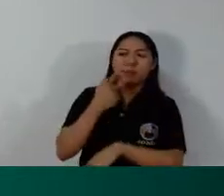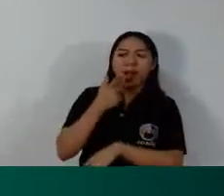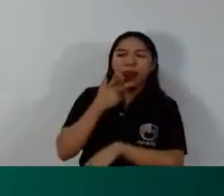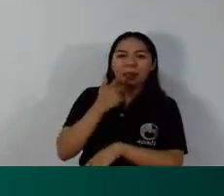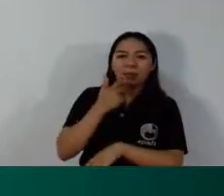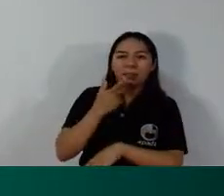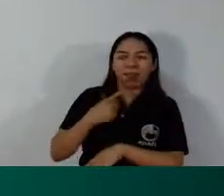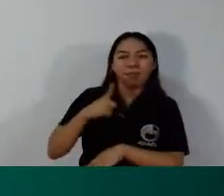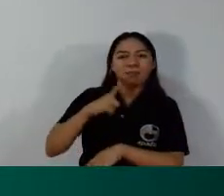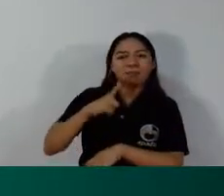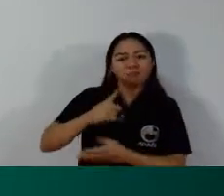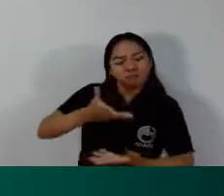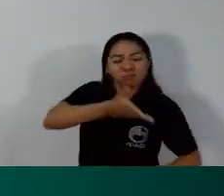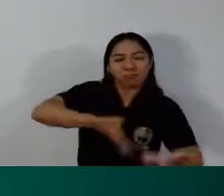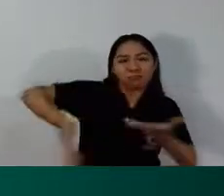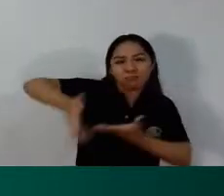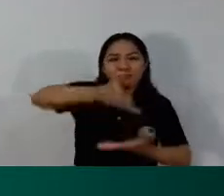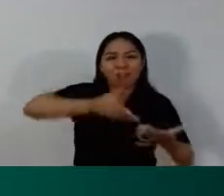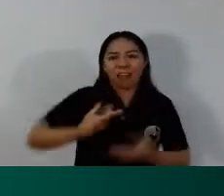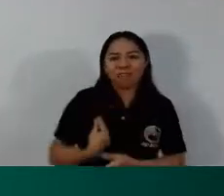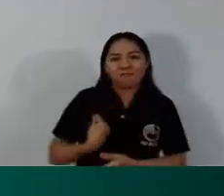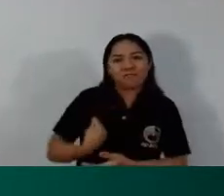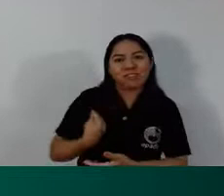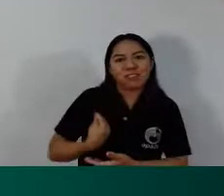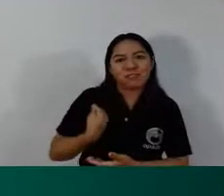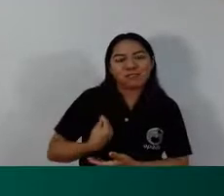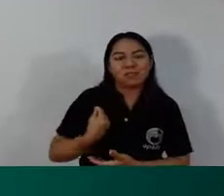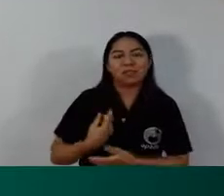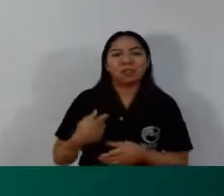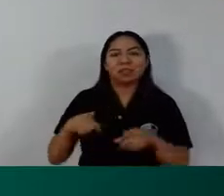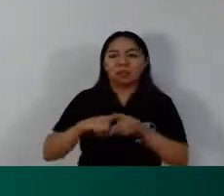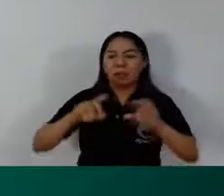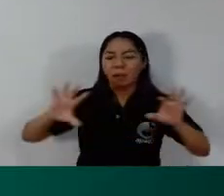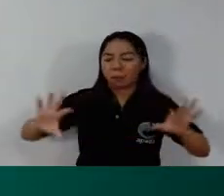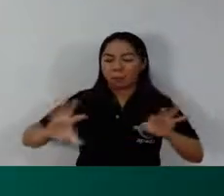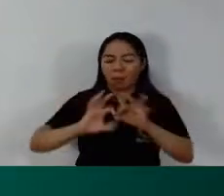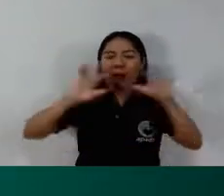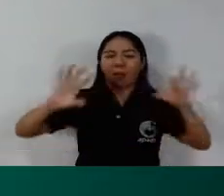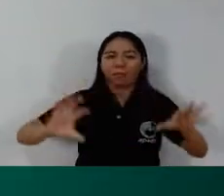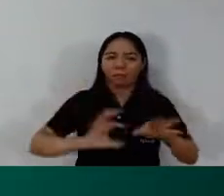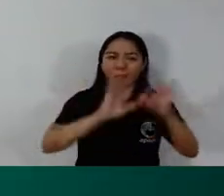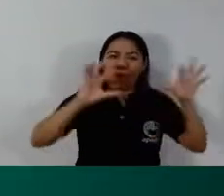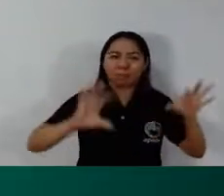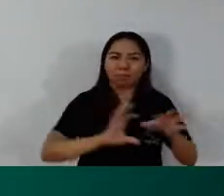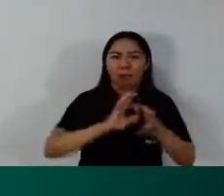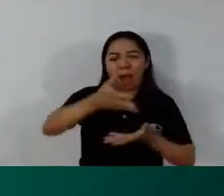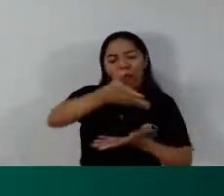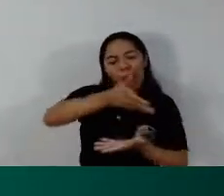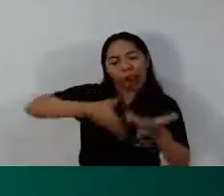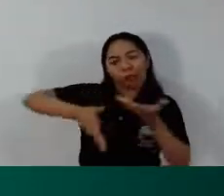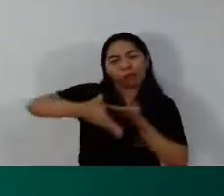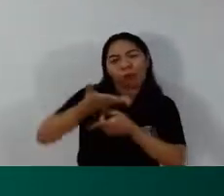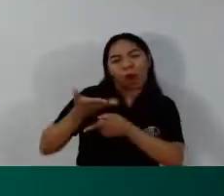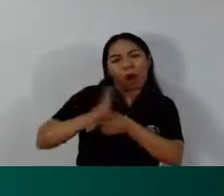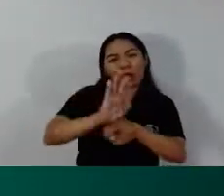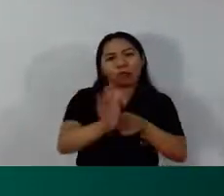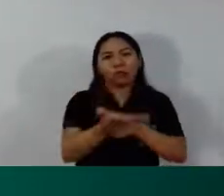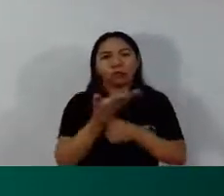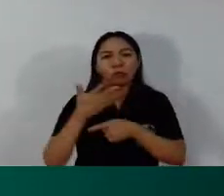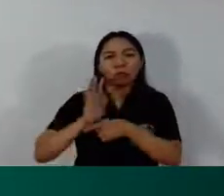e essa teia de relações e de ajuda a multa que acabou se